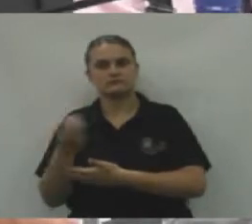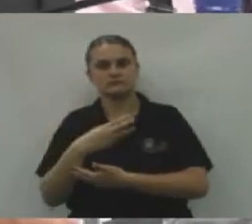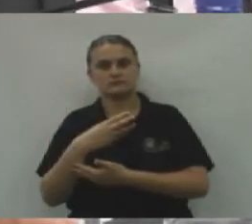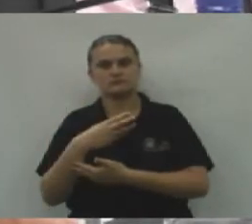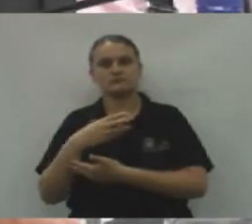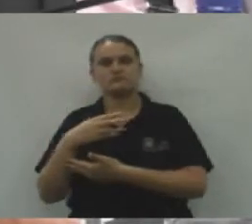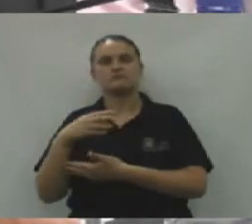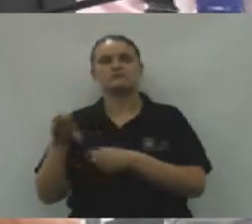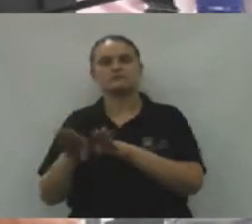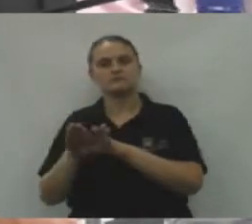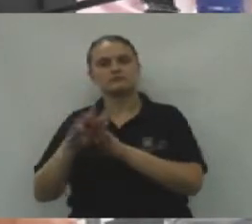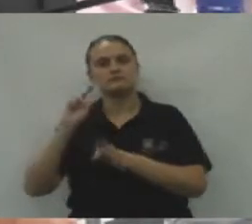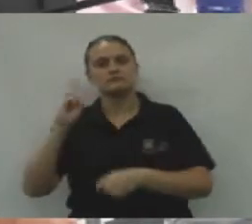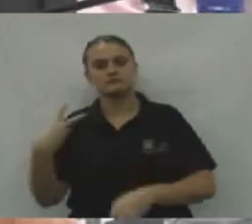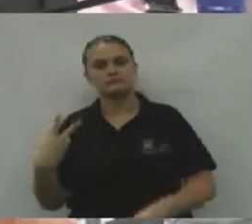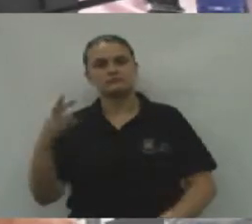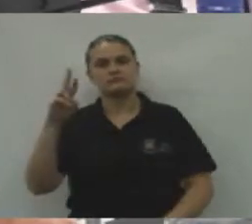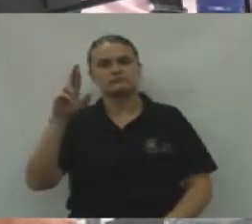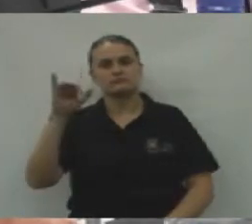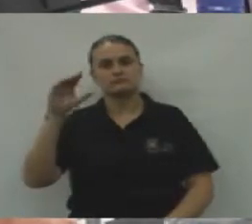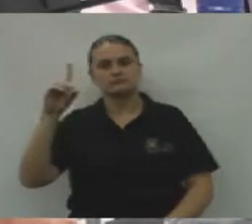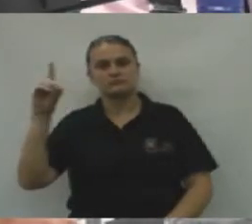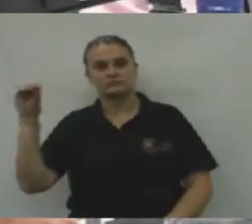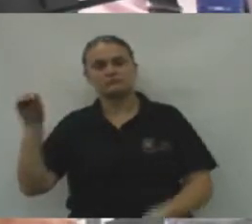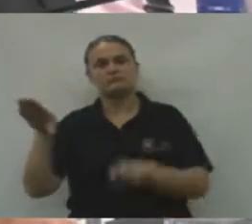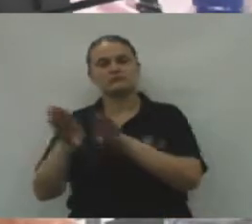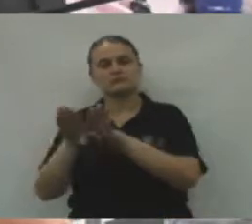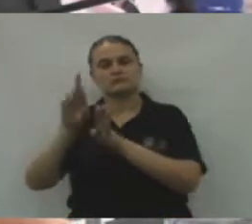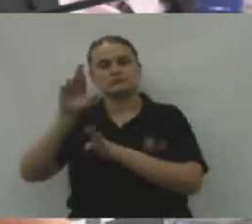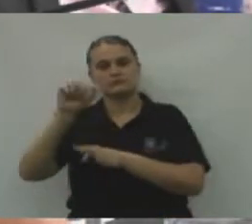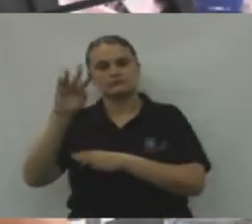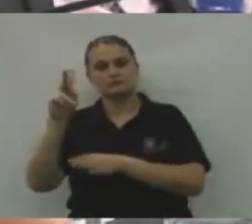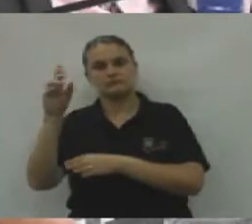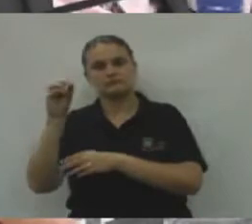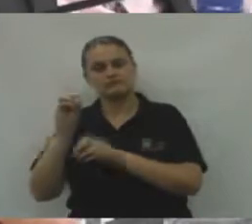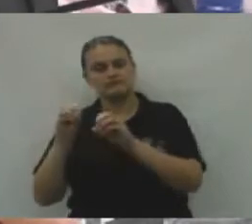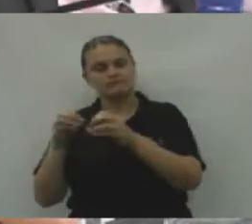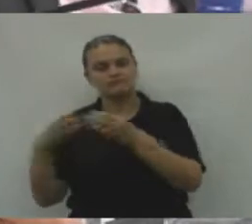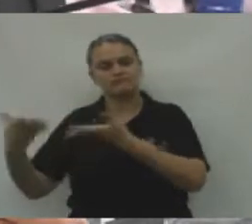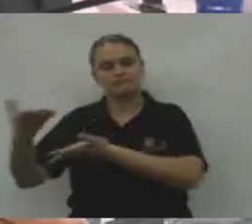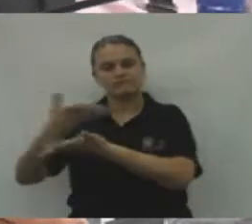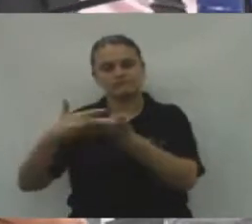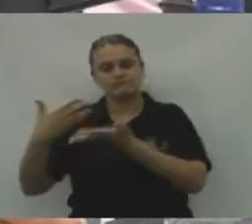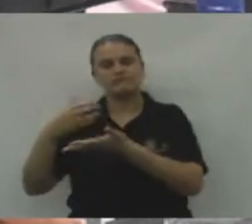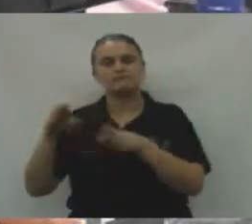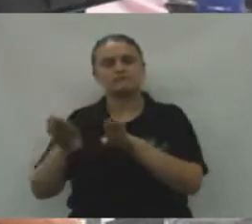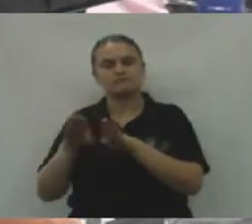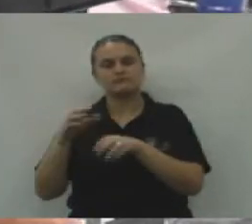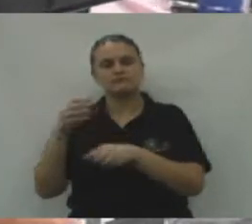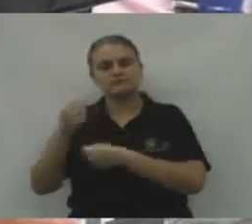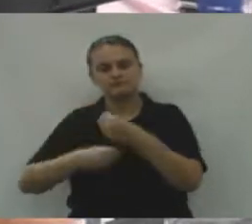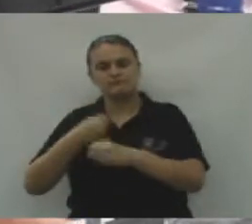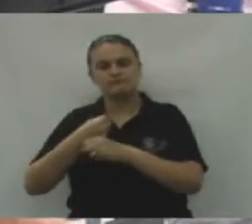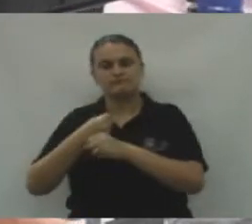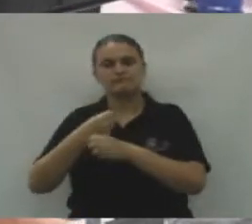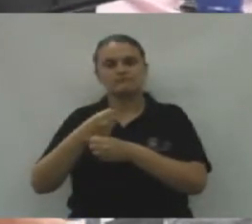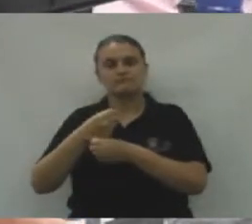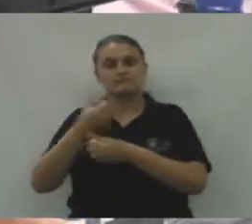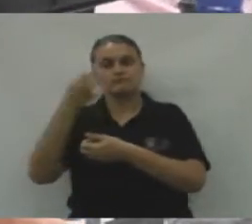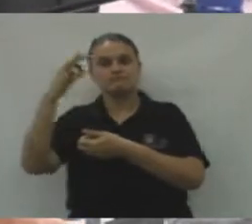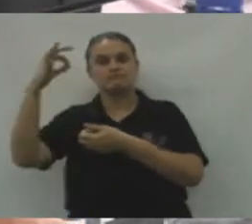Ricardo Sass, com pessoas também que nos ensinaram muitas coisas, né. Também foi um ano muito produtivo, né, tínhamos vários erros e